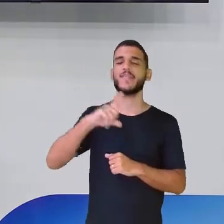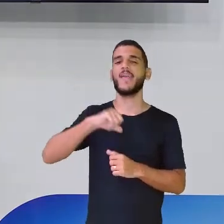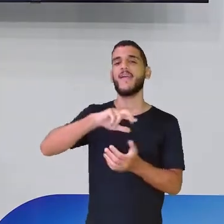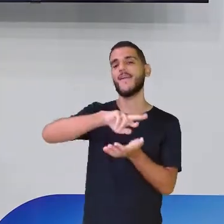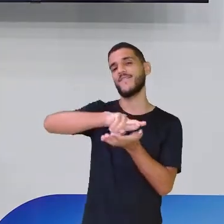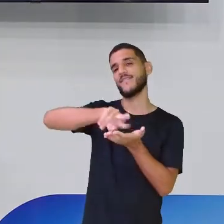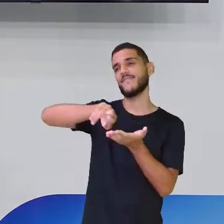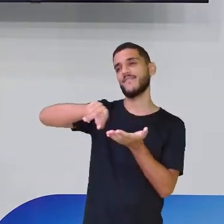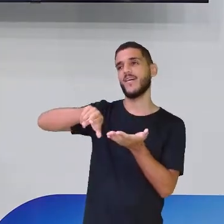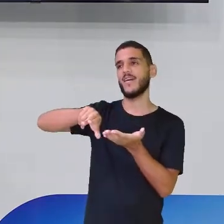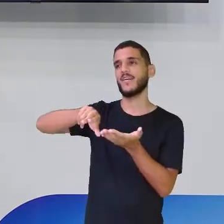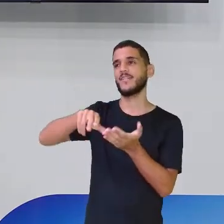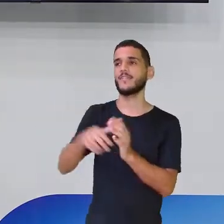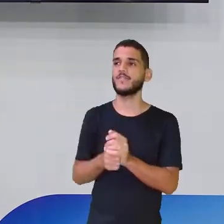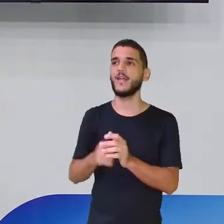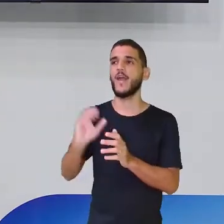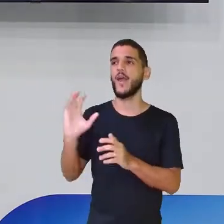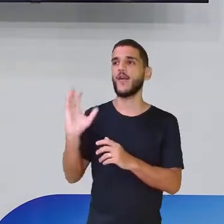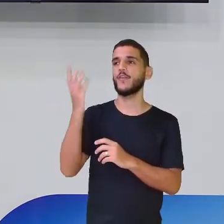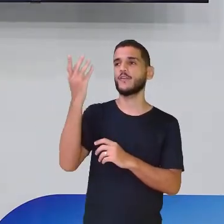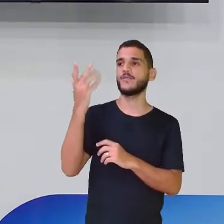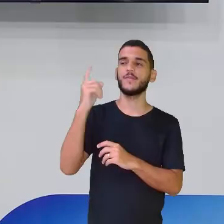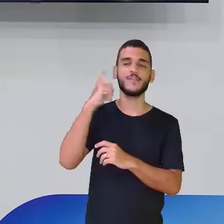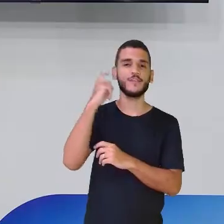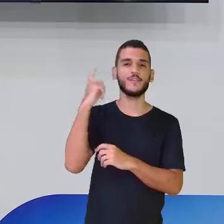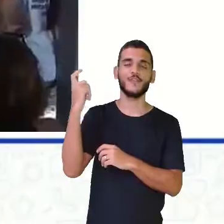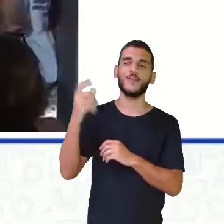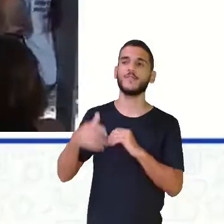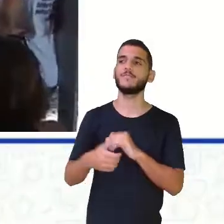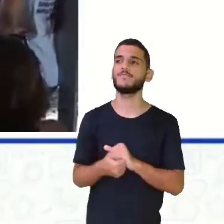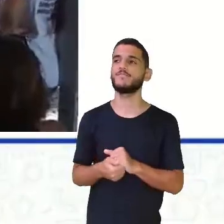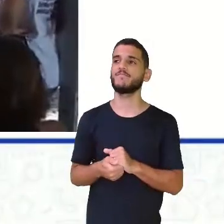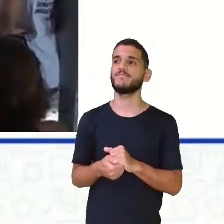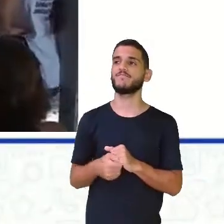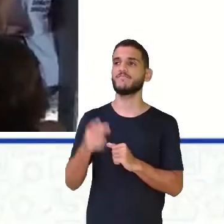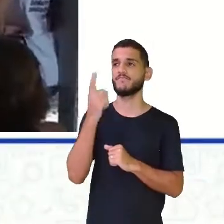eventos sonoros. Vamos ver aqui um evento sonoro bem interessante.